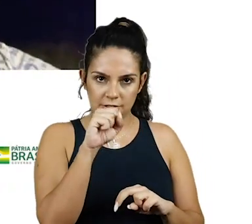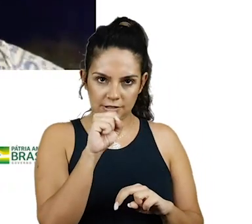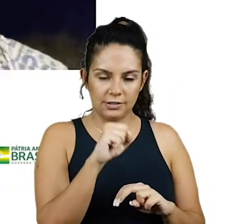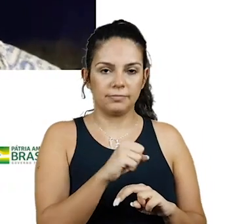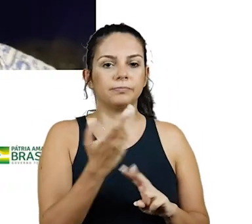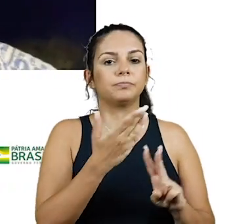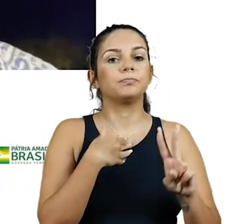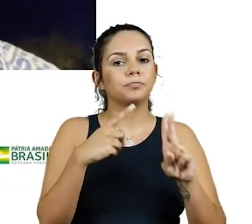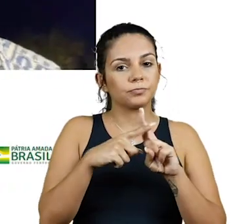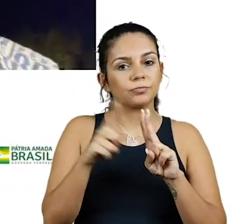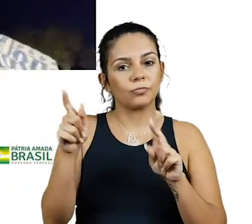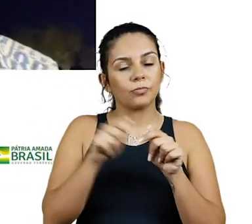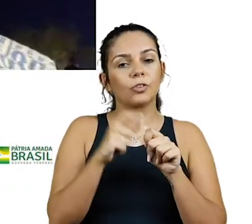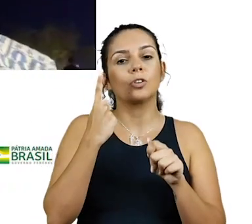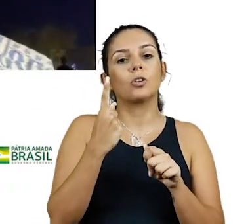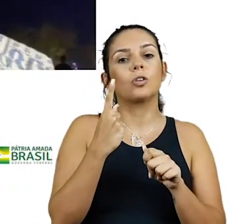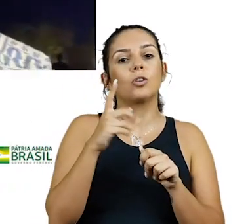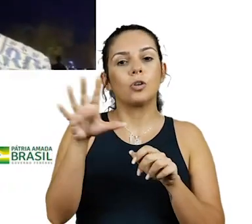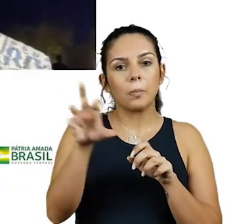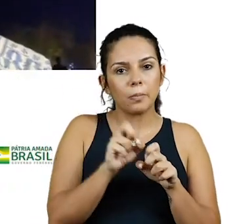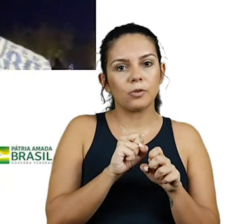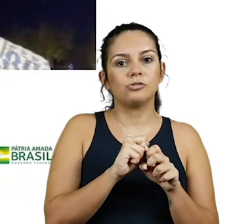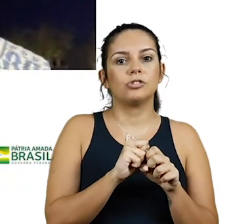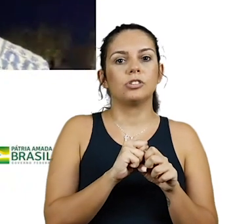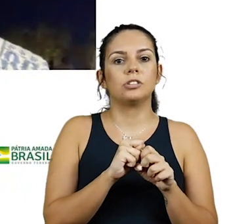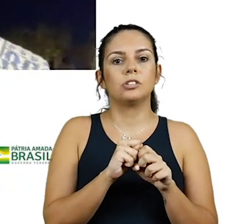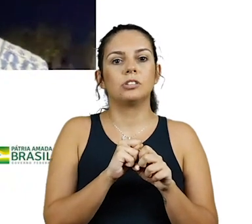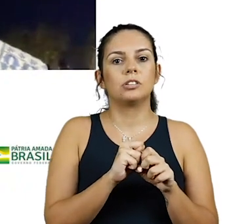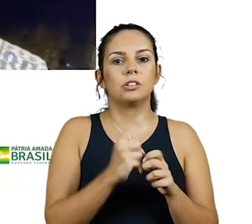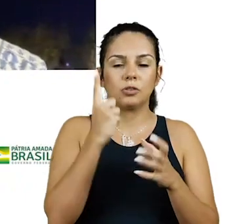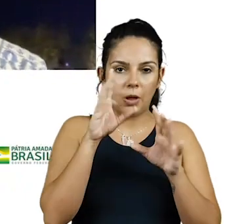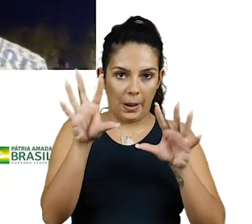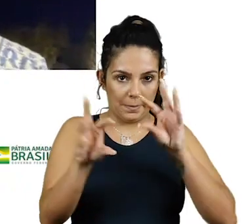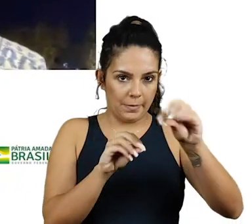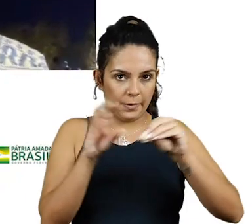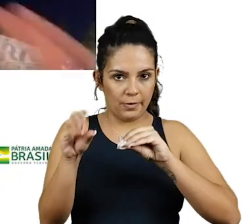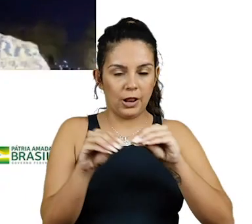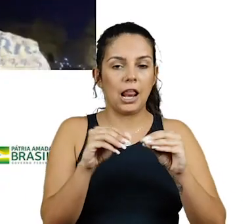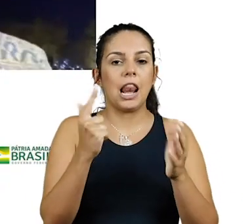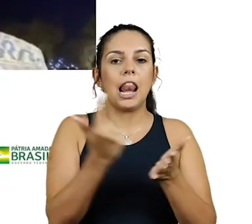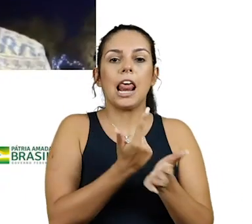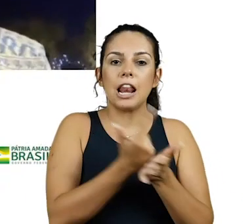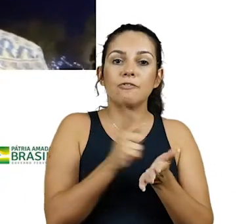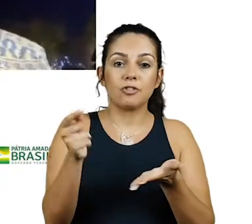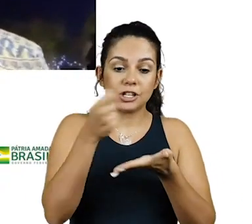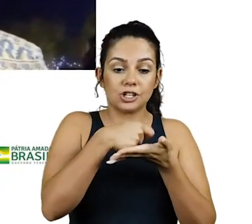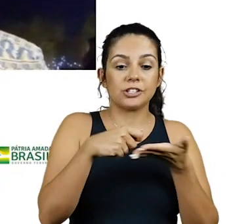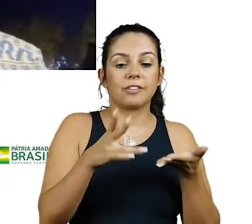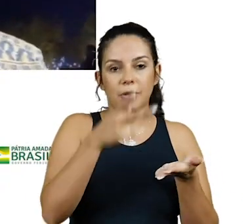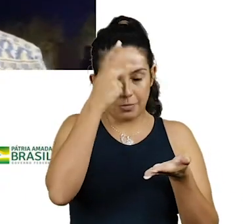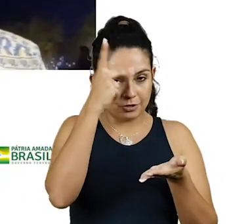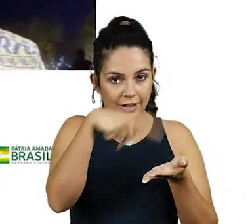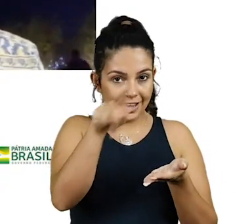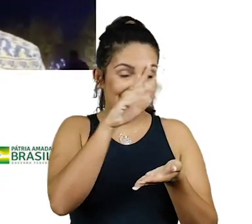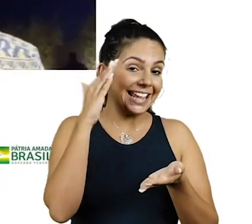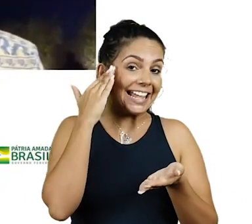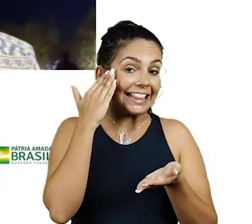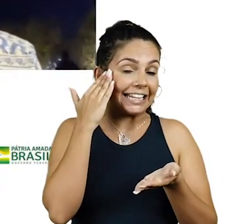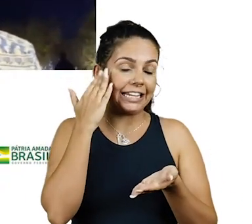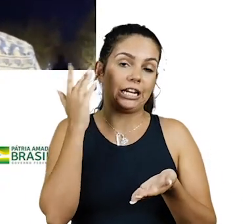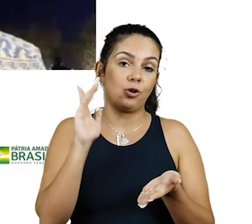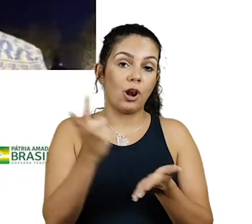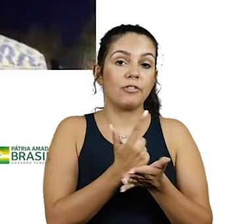você fizesse agora puxar uma tangência aí, um apanhado dos livros que você escreveu para o pessoal que está nos